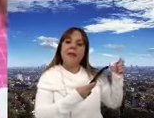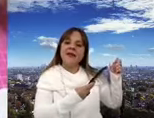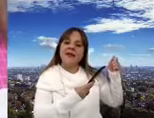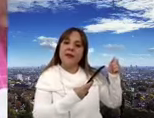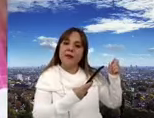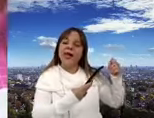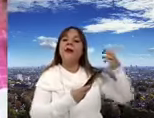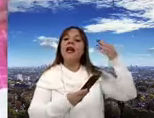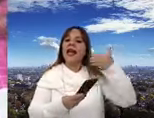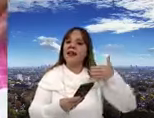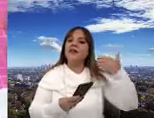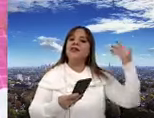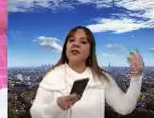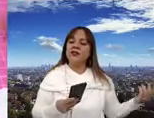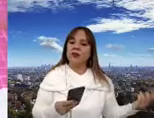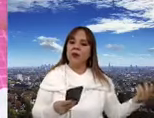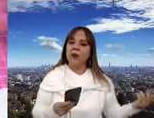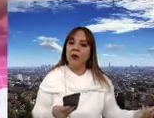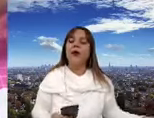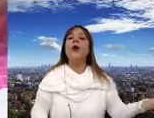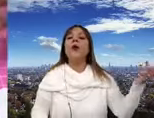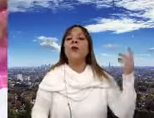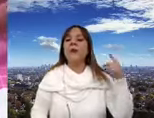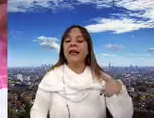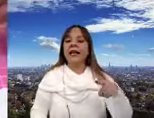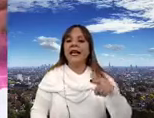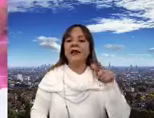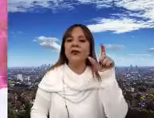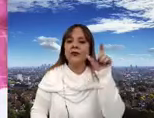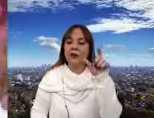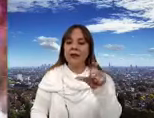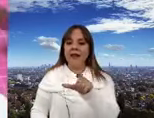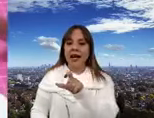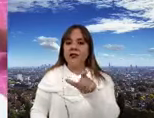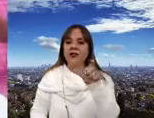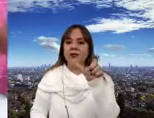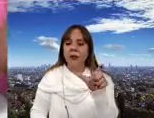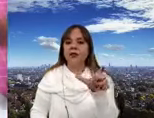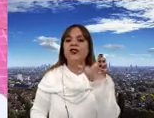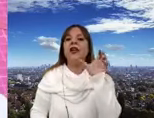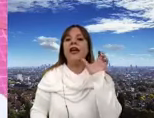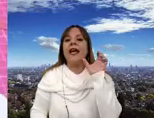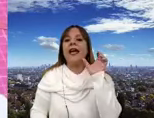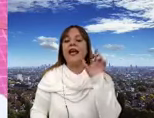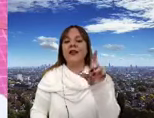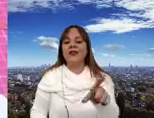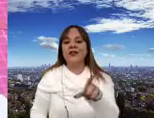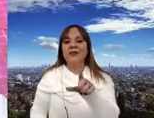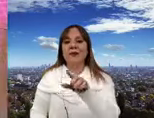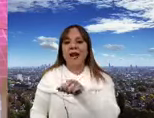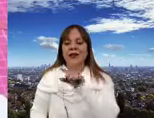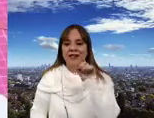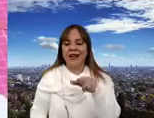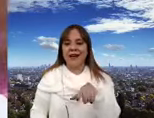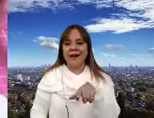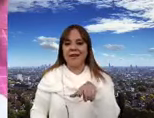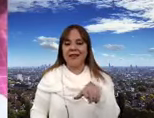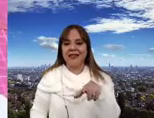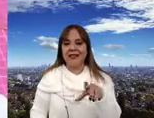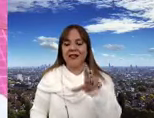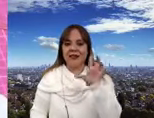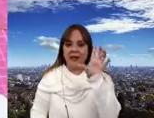meio entre você e o seu amor. Publica lá no, nos comentários do post Dia dos Namorados da Santa